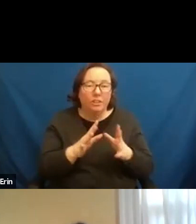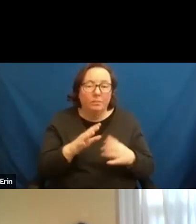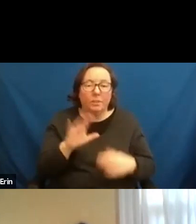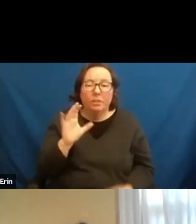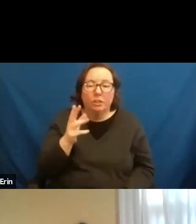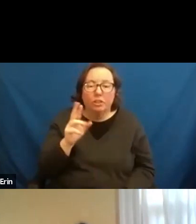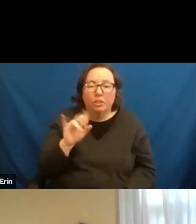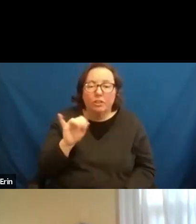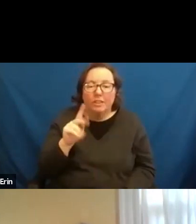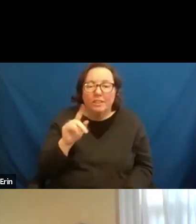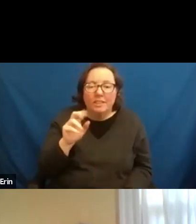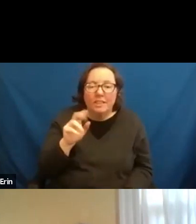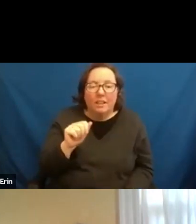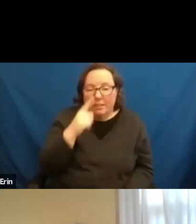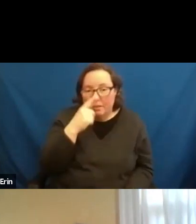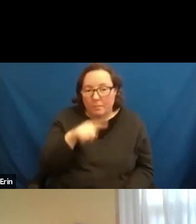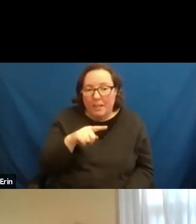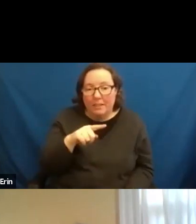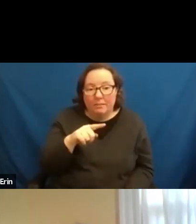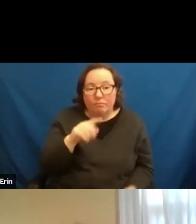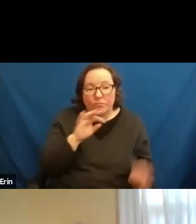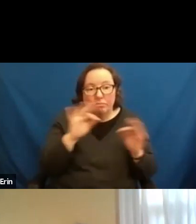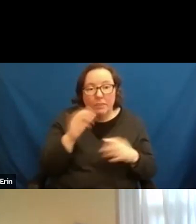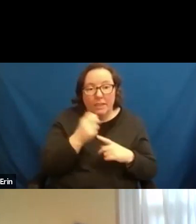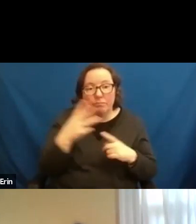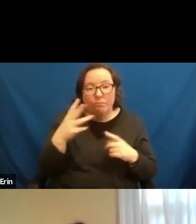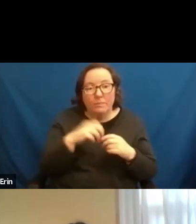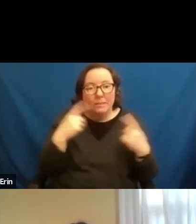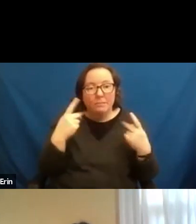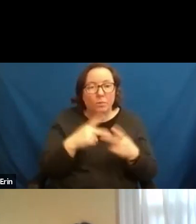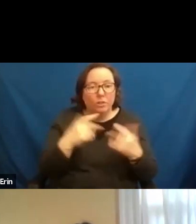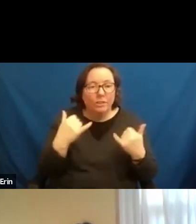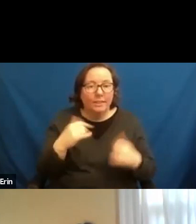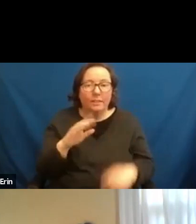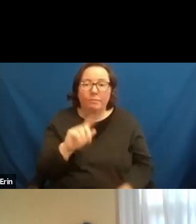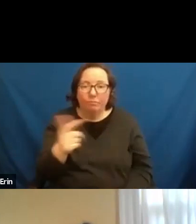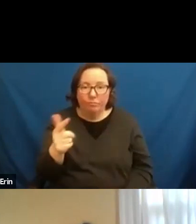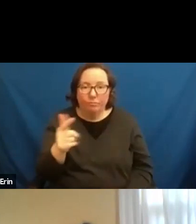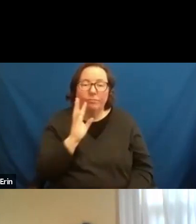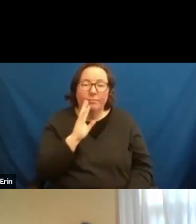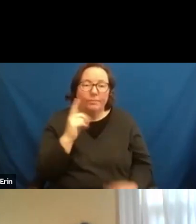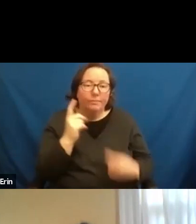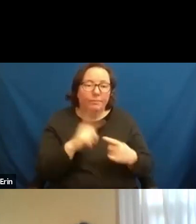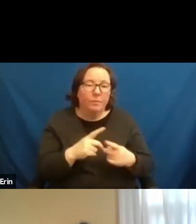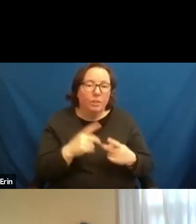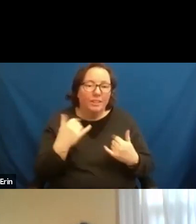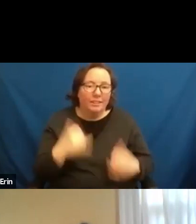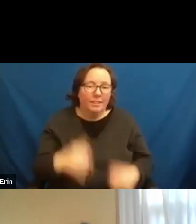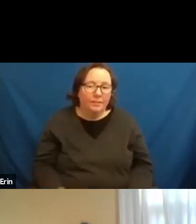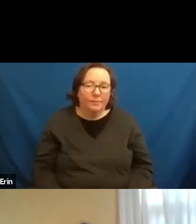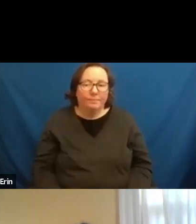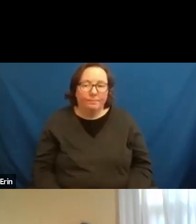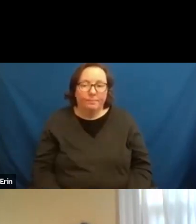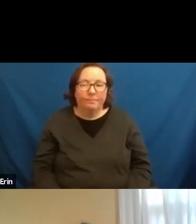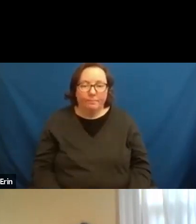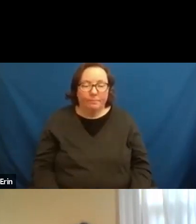Christiane Leitner. Will you please give the Zoom instructions in Portuguese? Olá, boa noite. Meu nome é Cristiane, eu sou intérprete